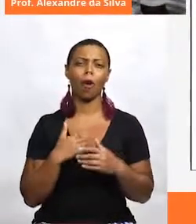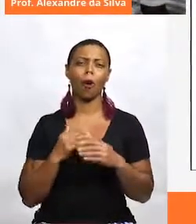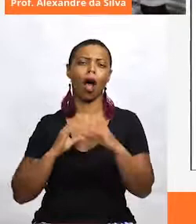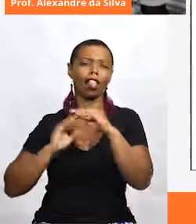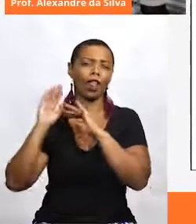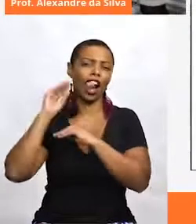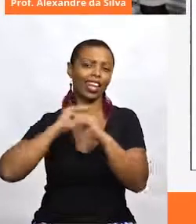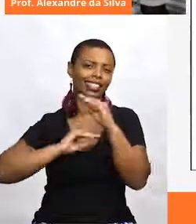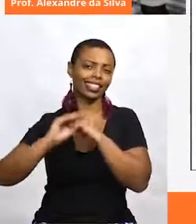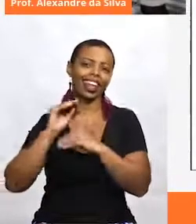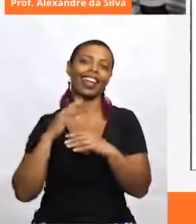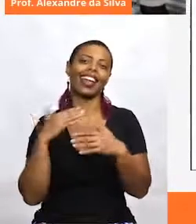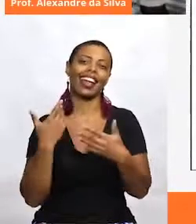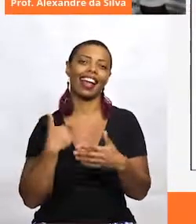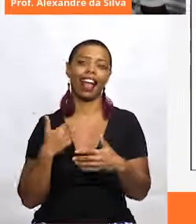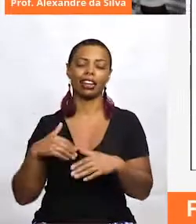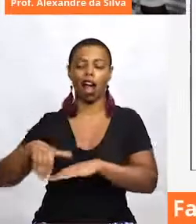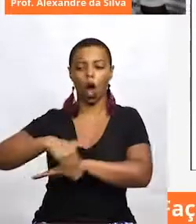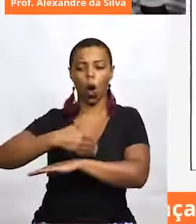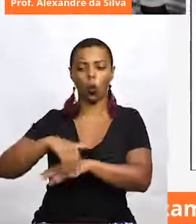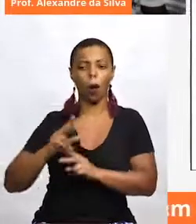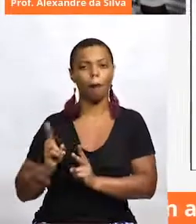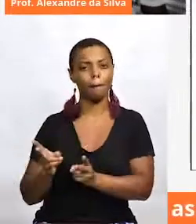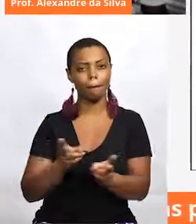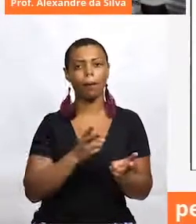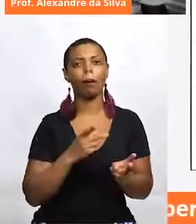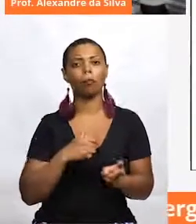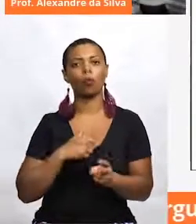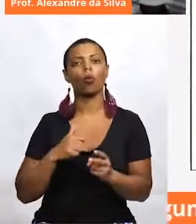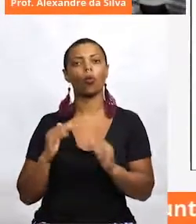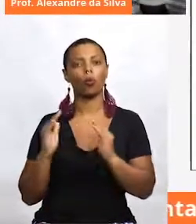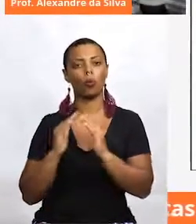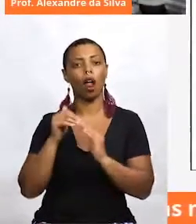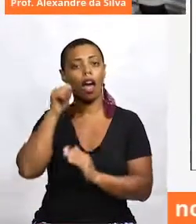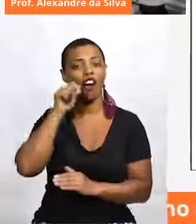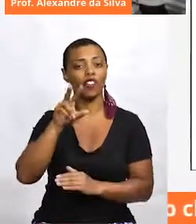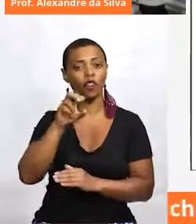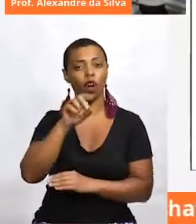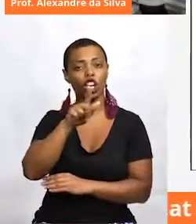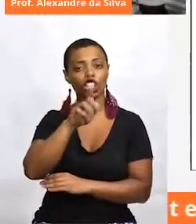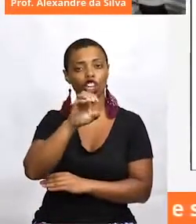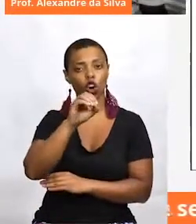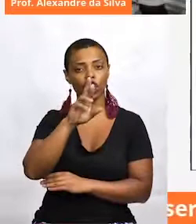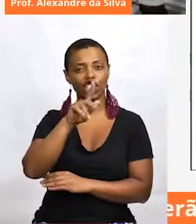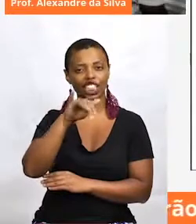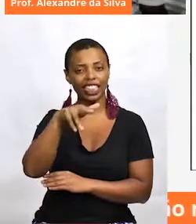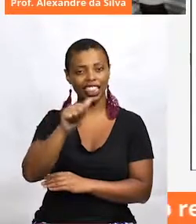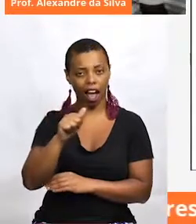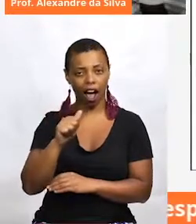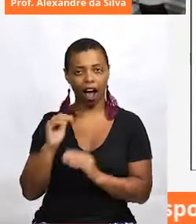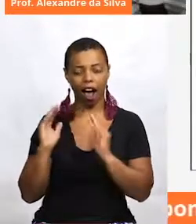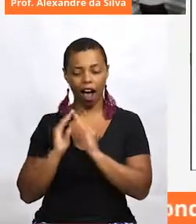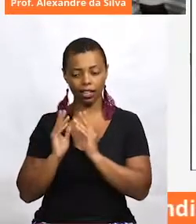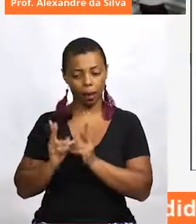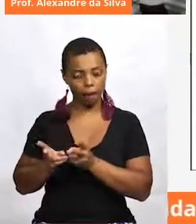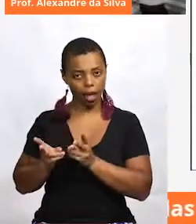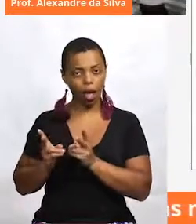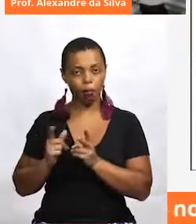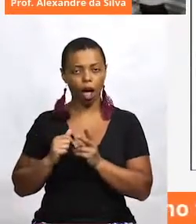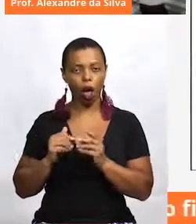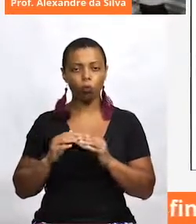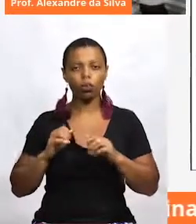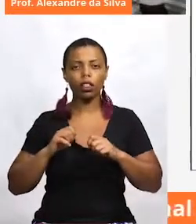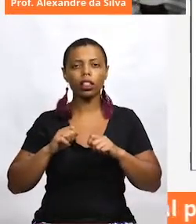que eu morava também minha avó Georgina morava na mesma casa que eu, né, era um terreno grande, 2